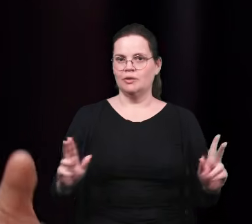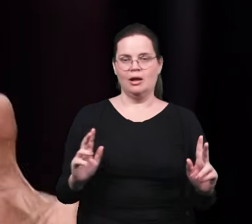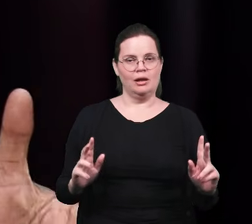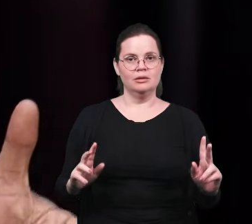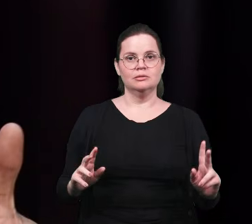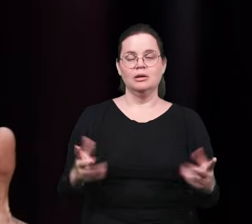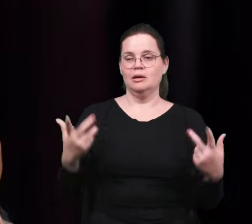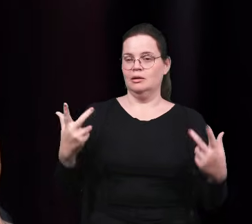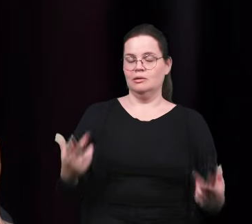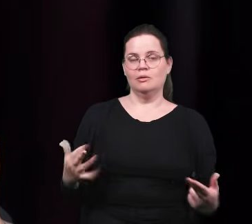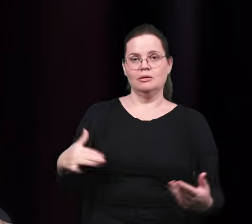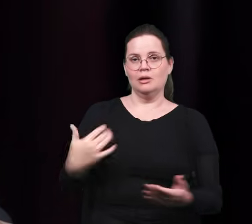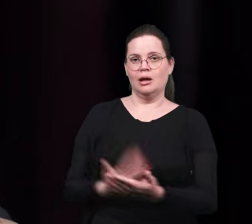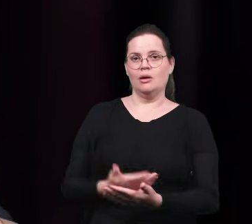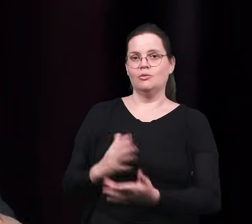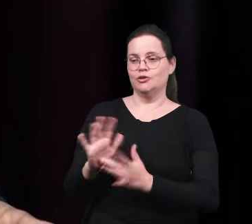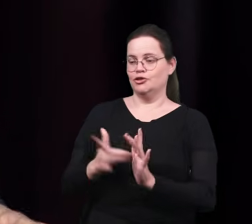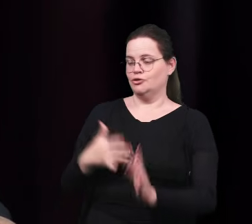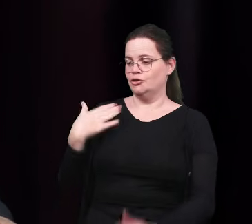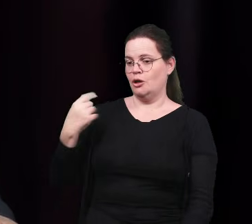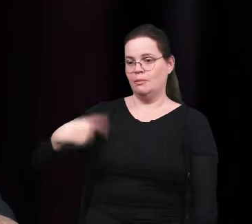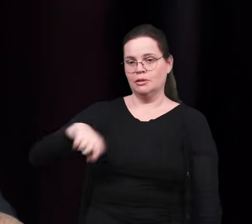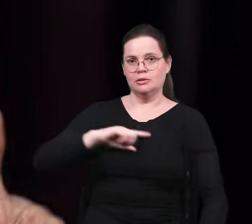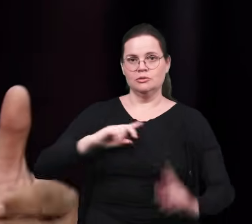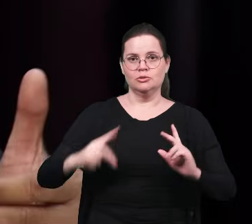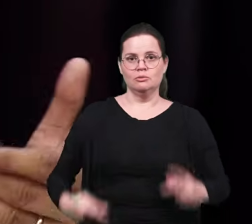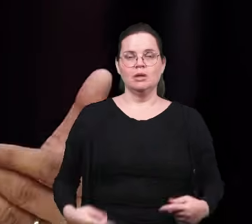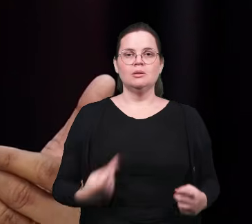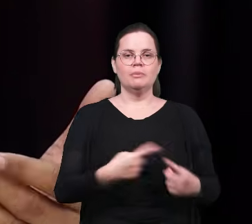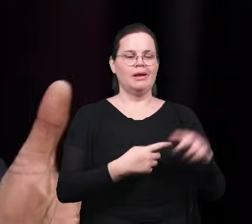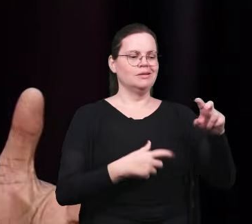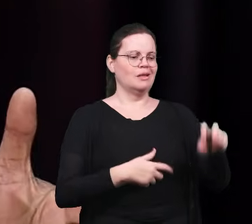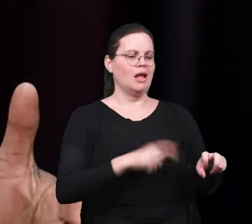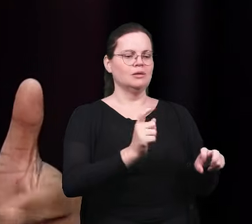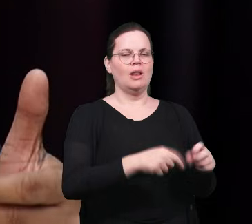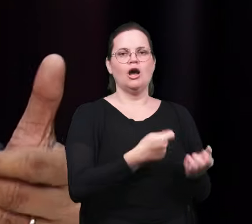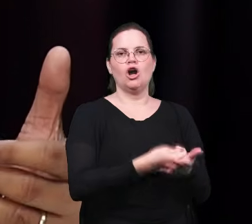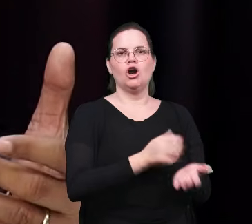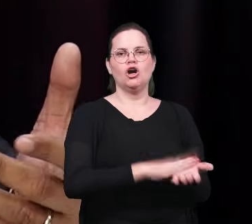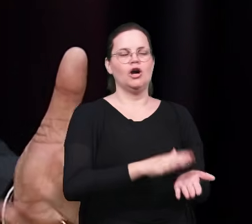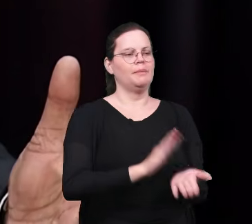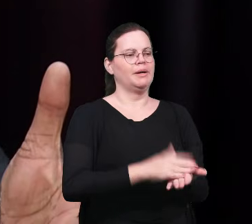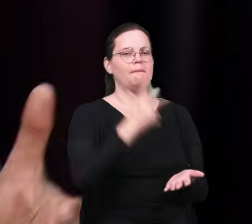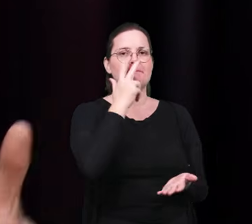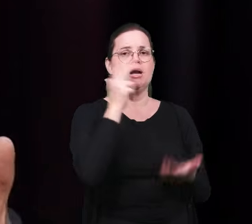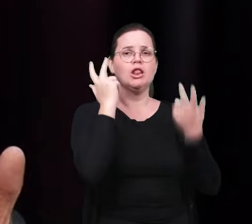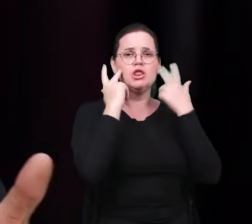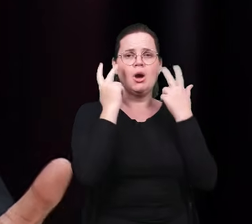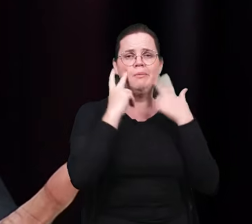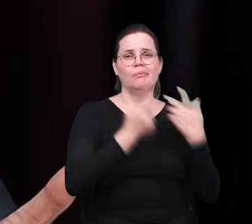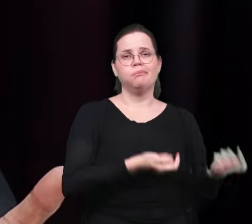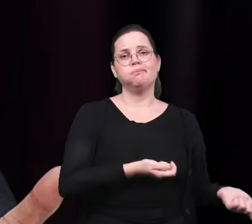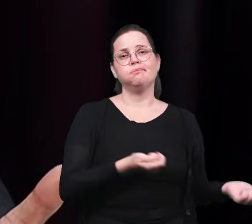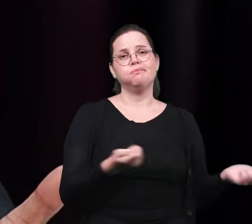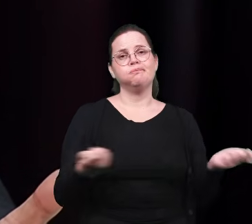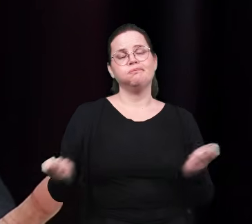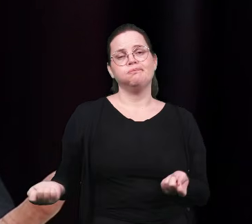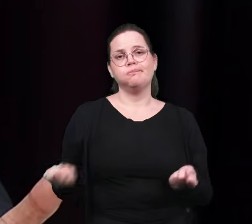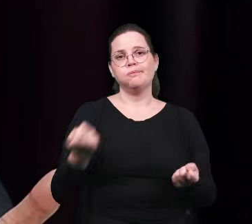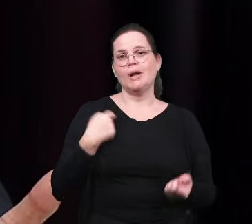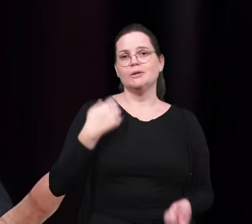homem, até naquele dia, a vida de Mateus seguia um rumo normal. né? Era um momento em que ele ainda não